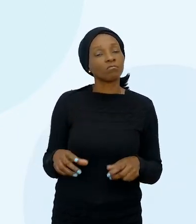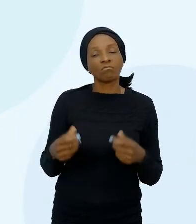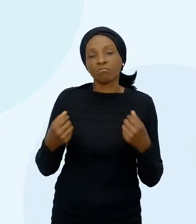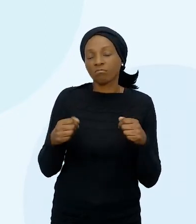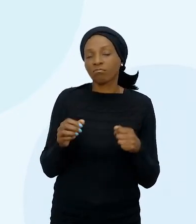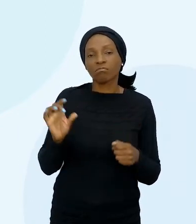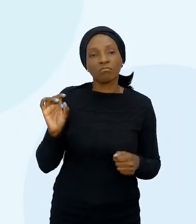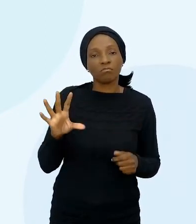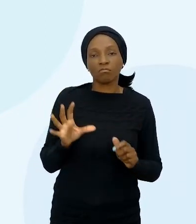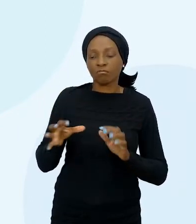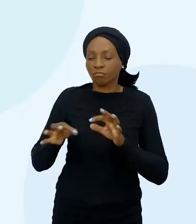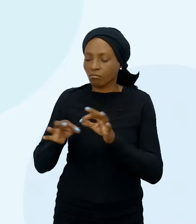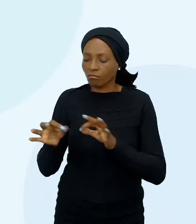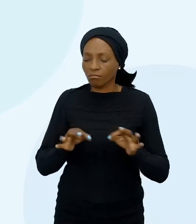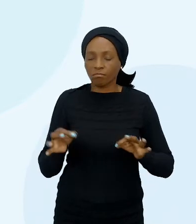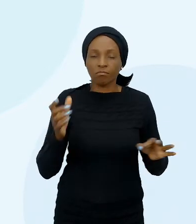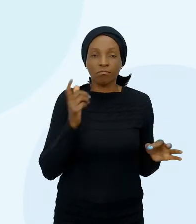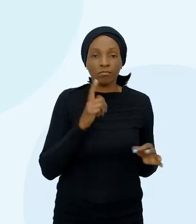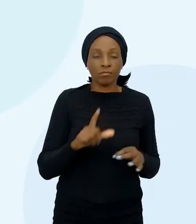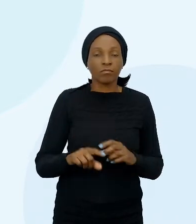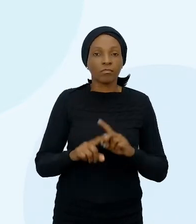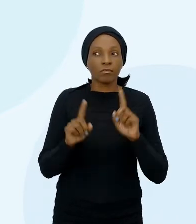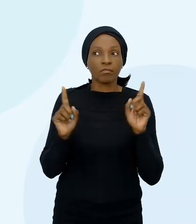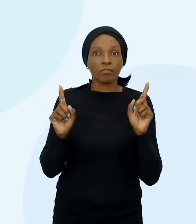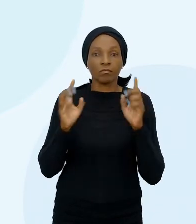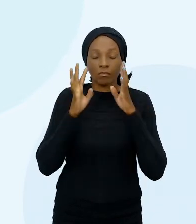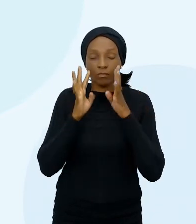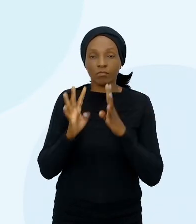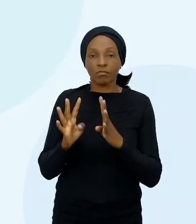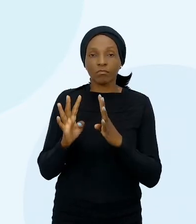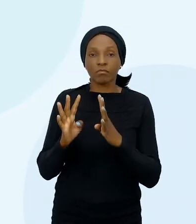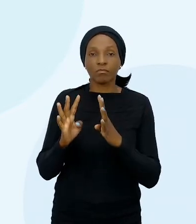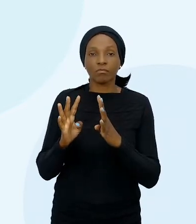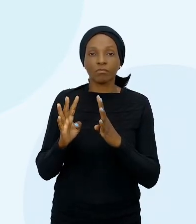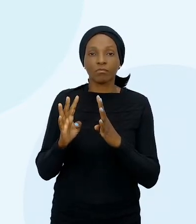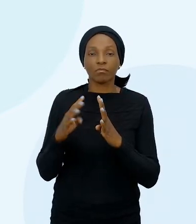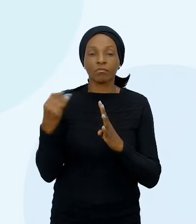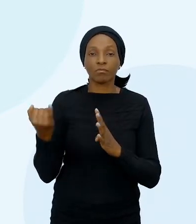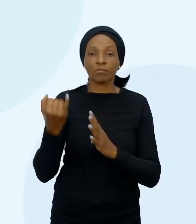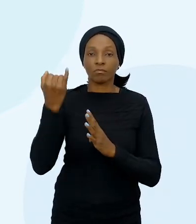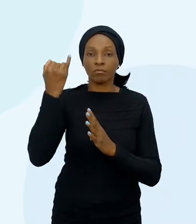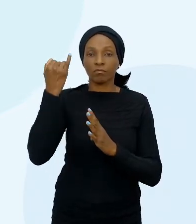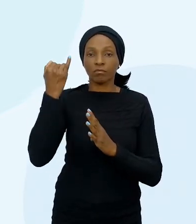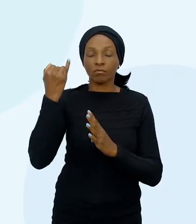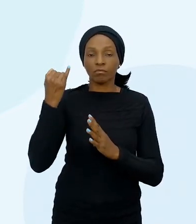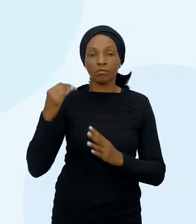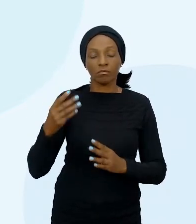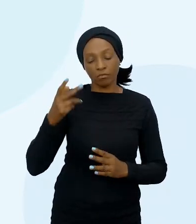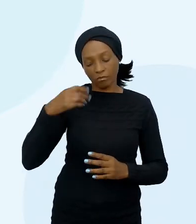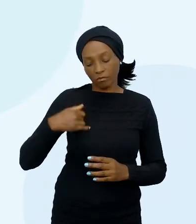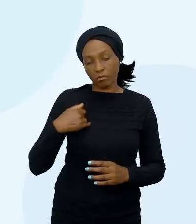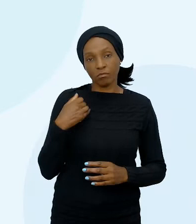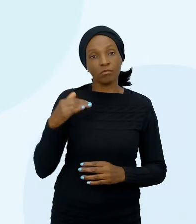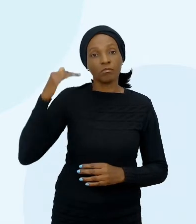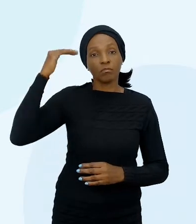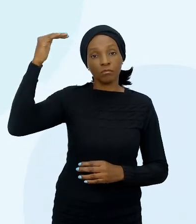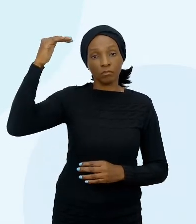se organizar. Mas, uma atenção, é interessante adultos aí